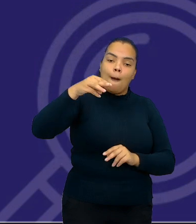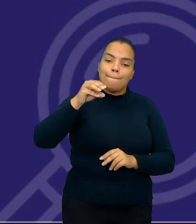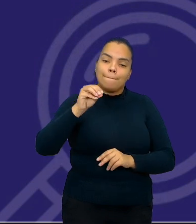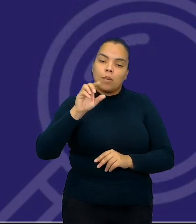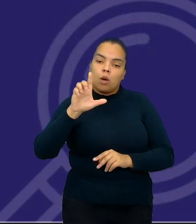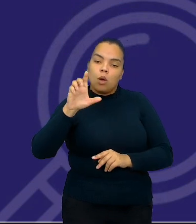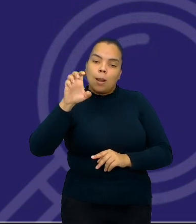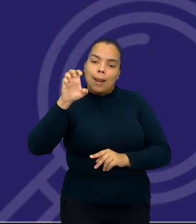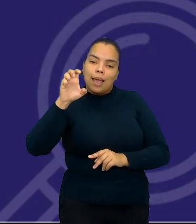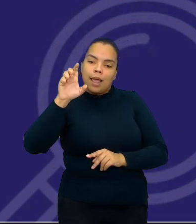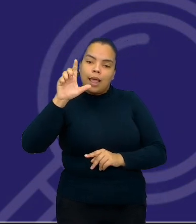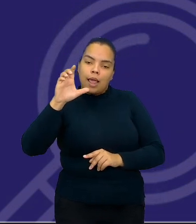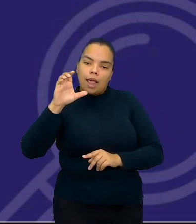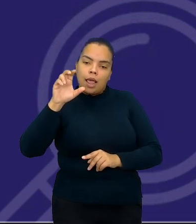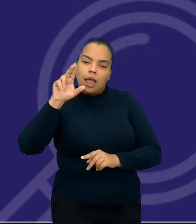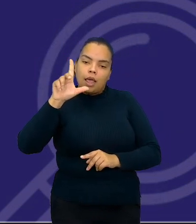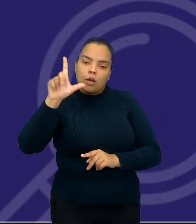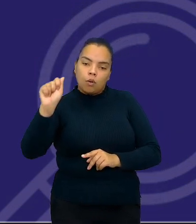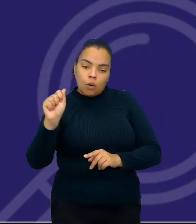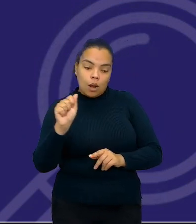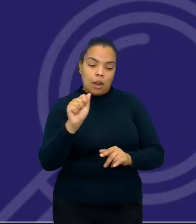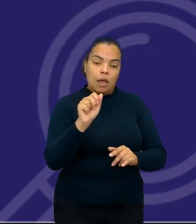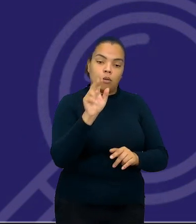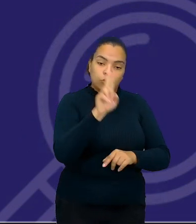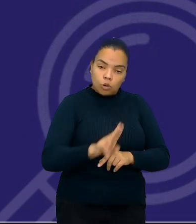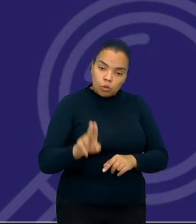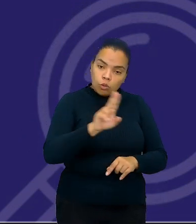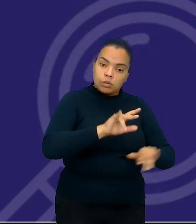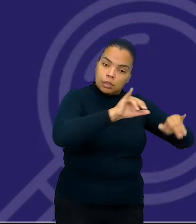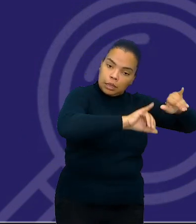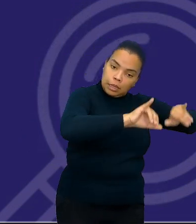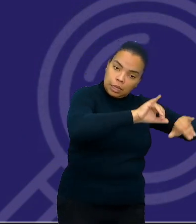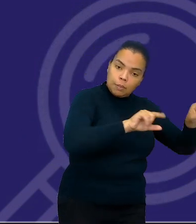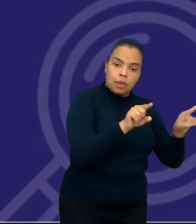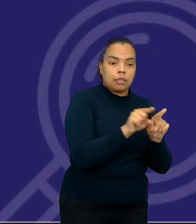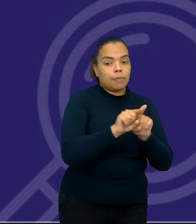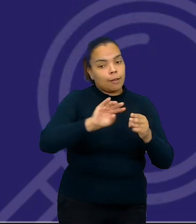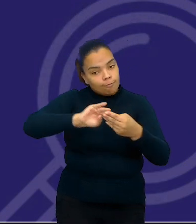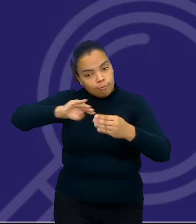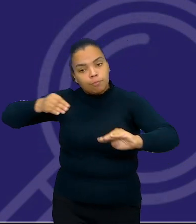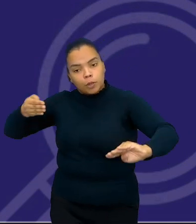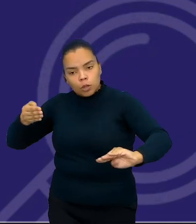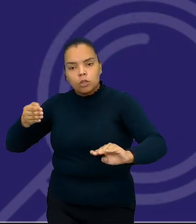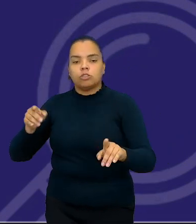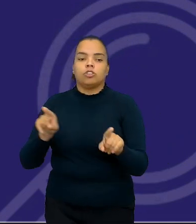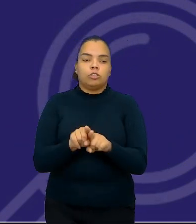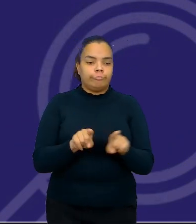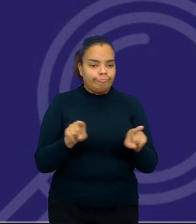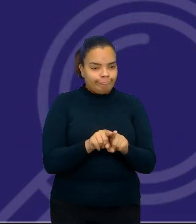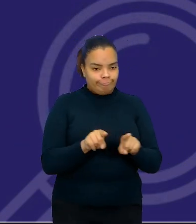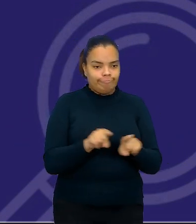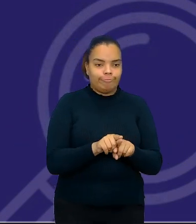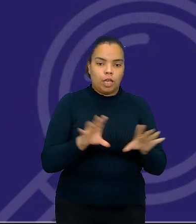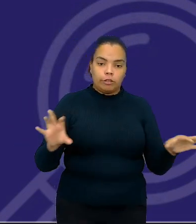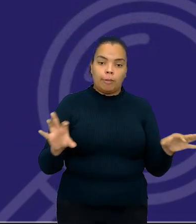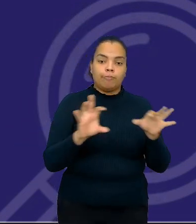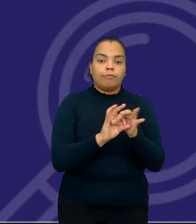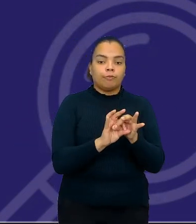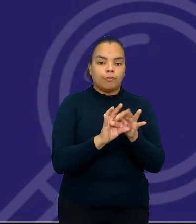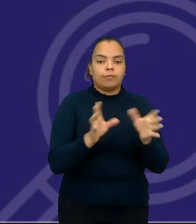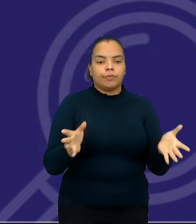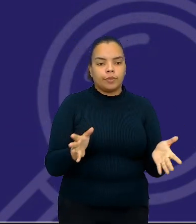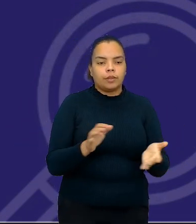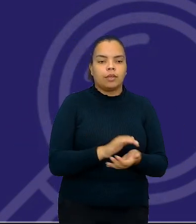estudada na química, né? E como discutimos em situações anteriores, inclusive naquela pauta ano série em que a professora Andréia,